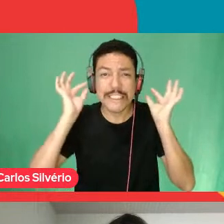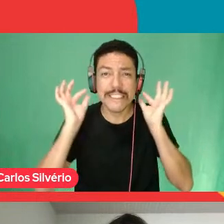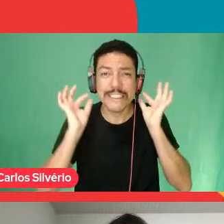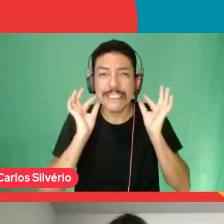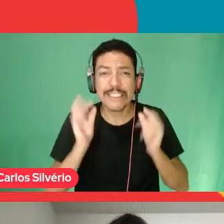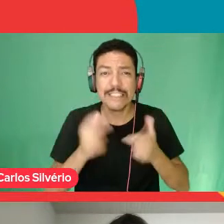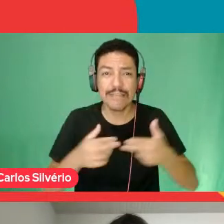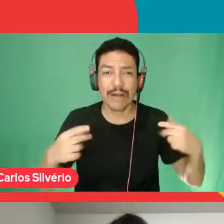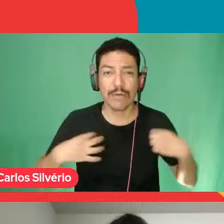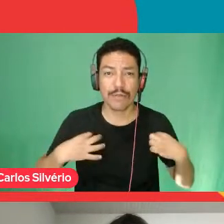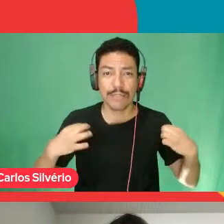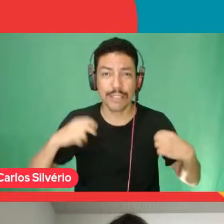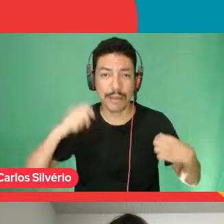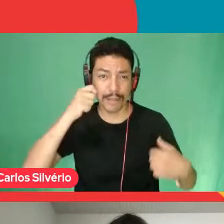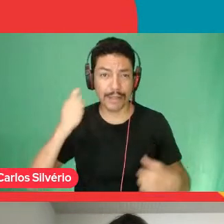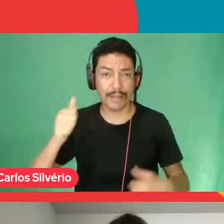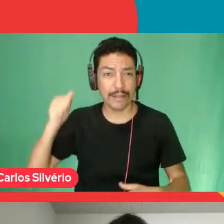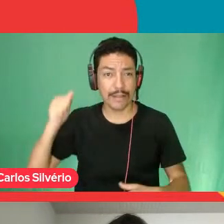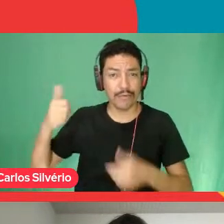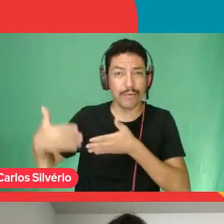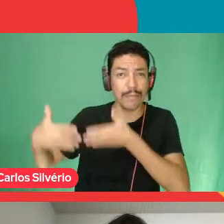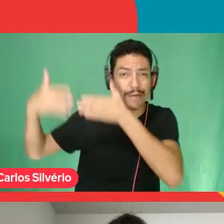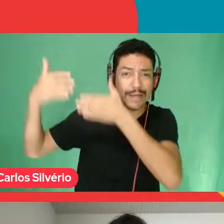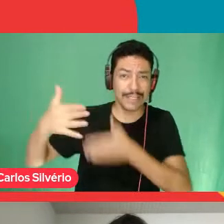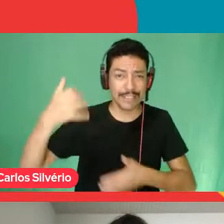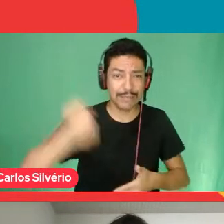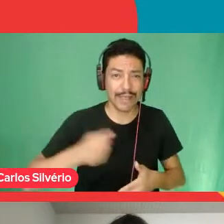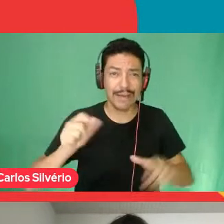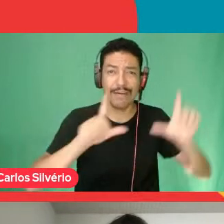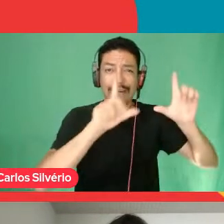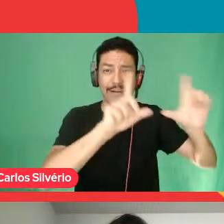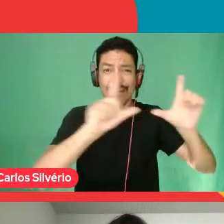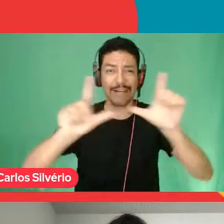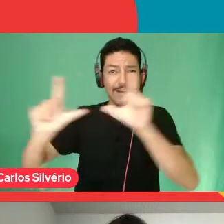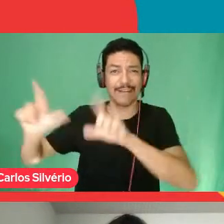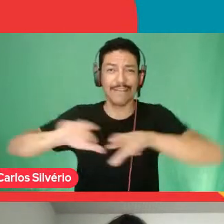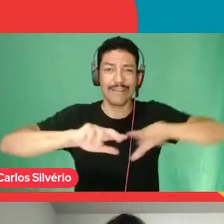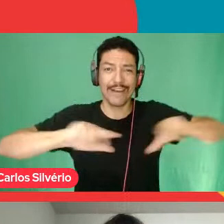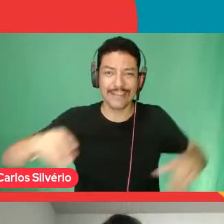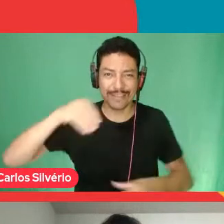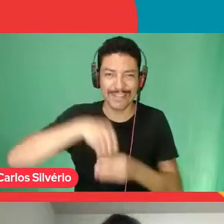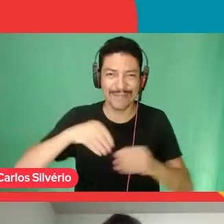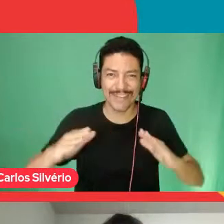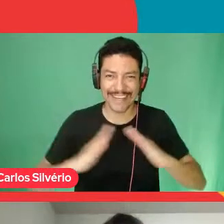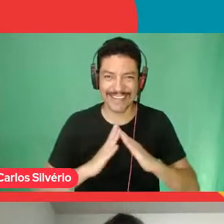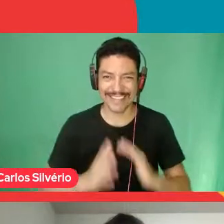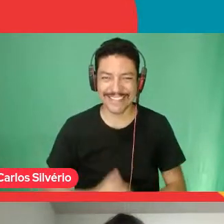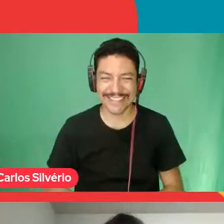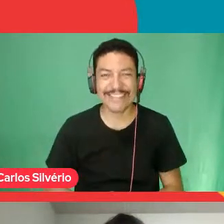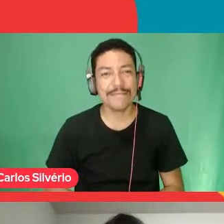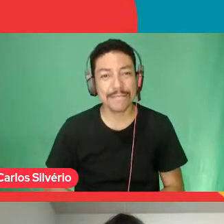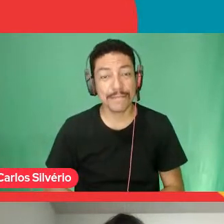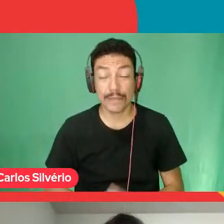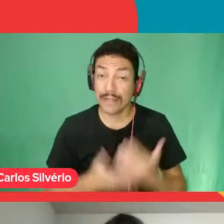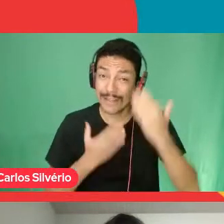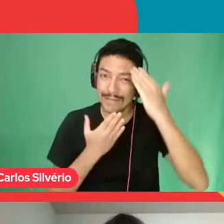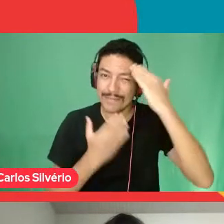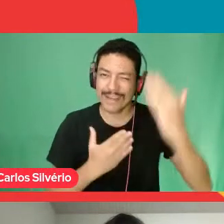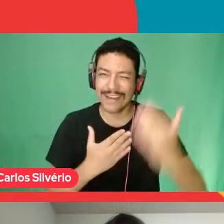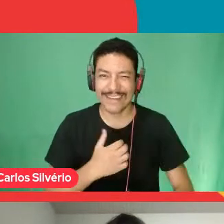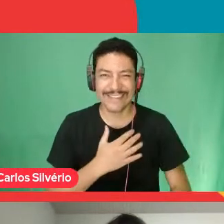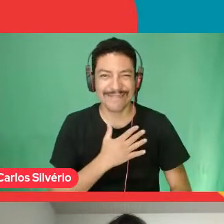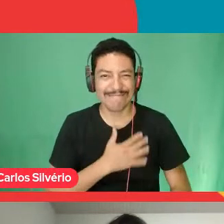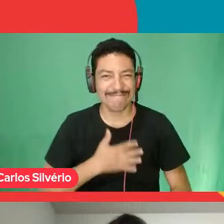camisa preta e num fundo de parede branca e vários quadros aqui da minha casa. Obrigada por estar aqui com